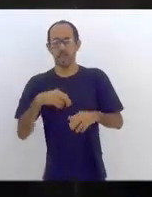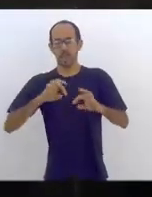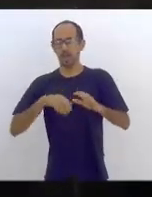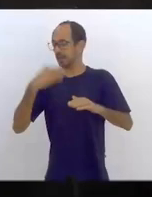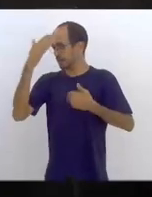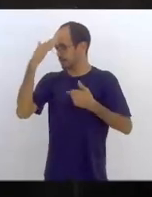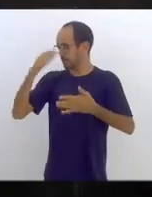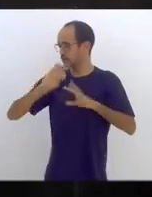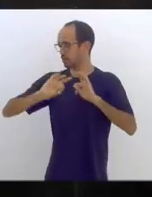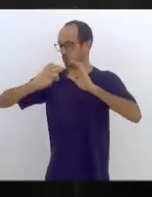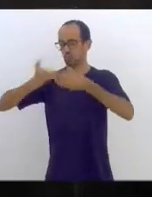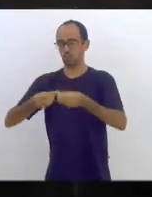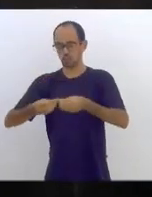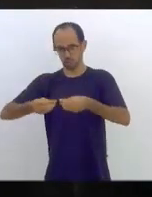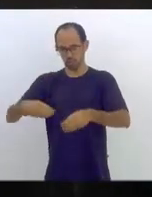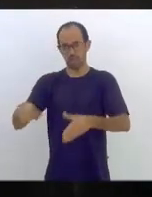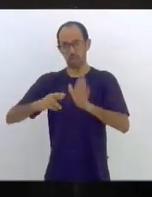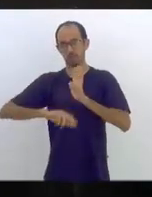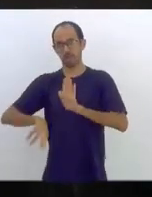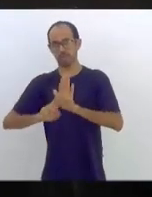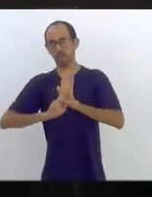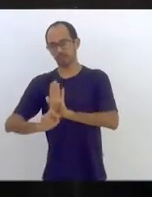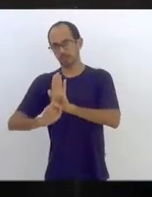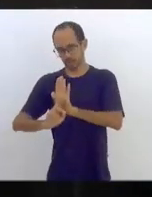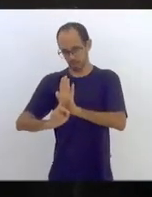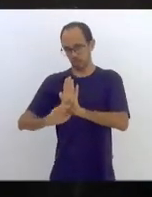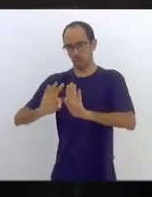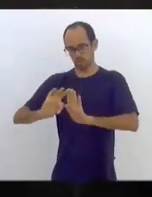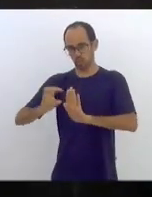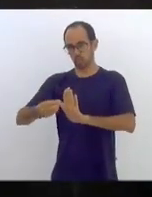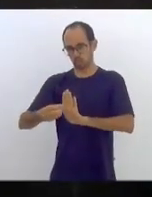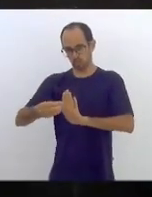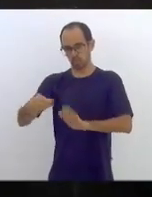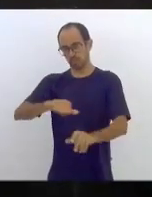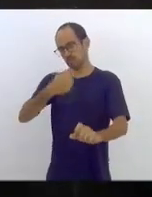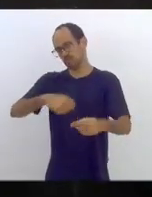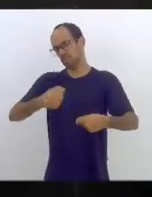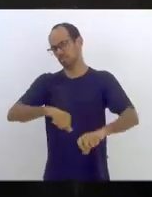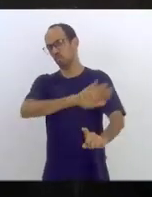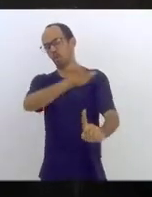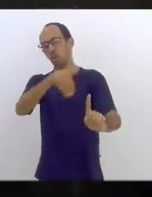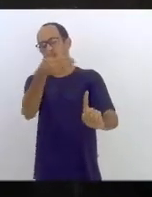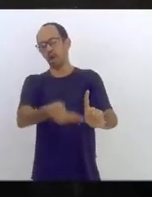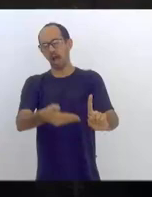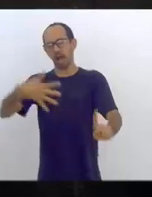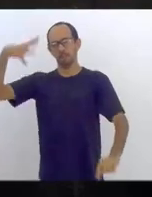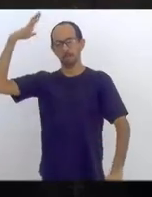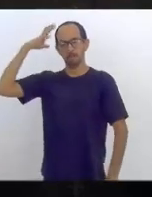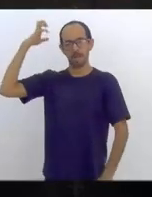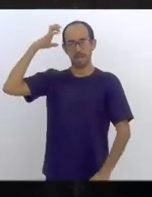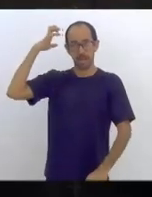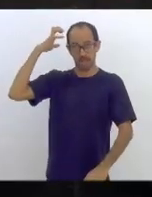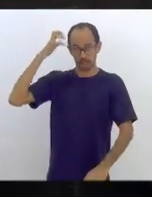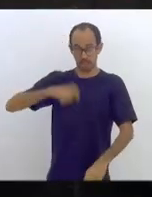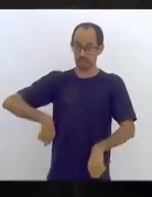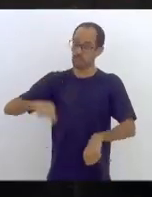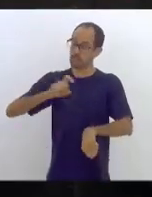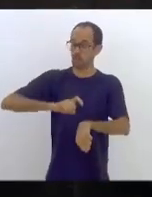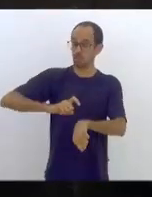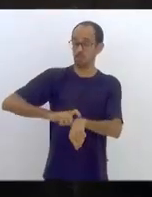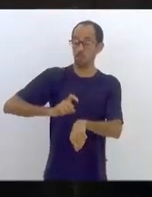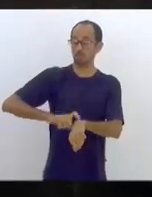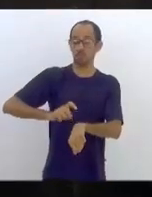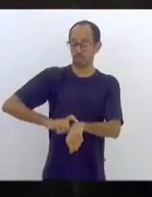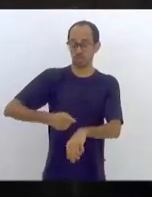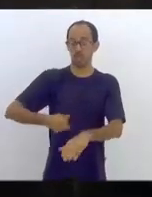estamos representando esse prêmio, temos que honrar aqui Marielle Franco, que seja um momento de que